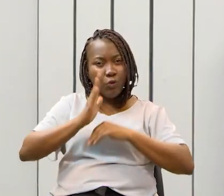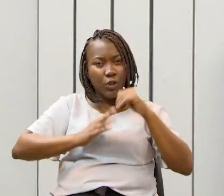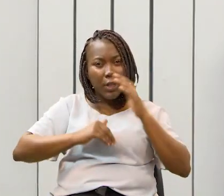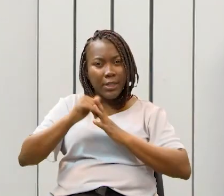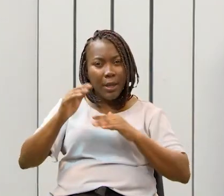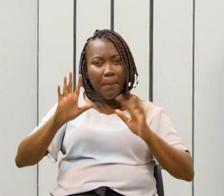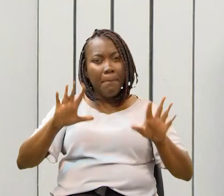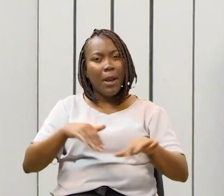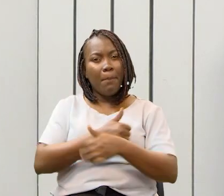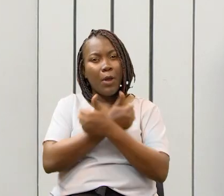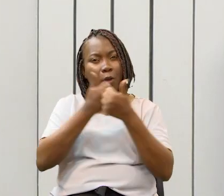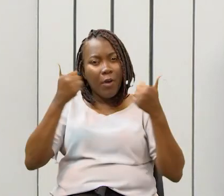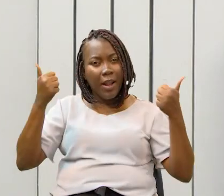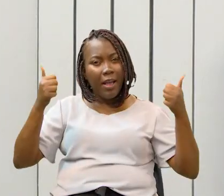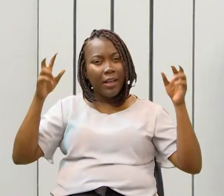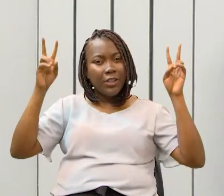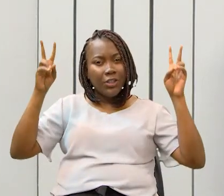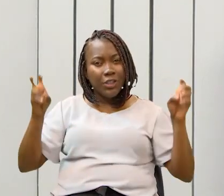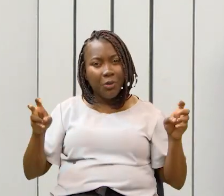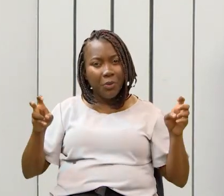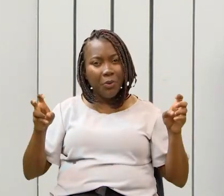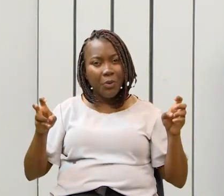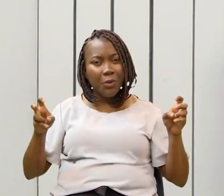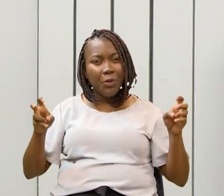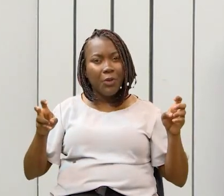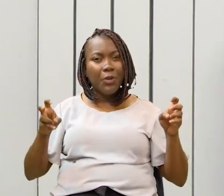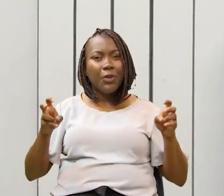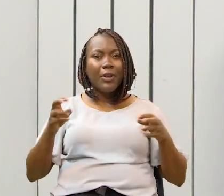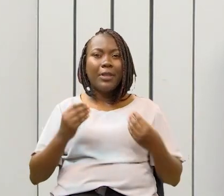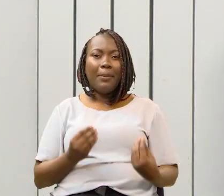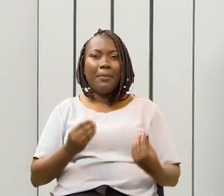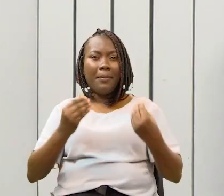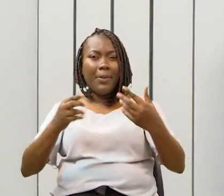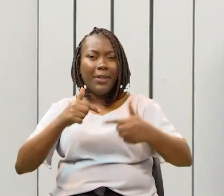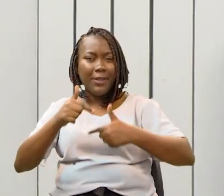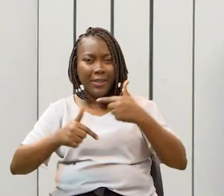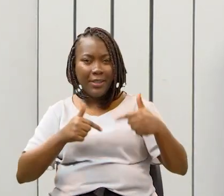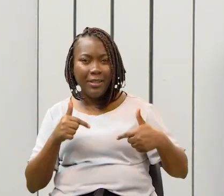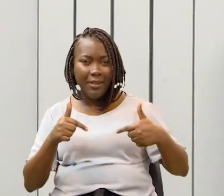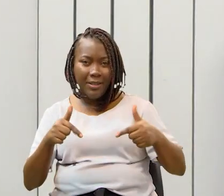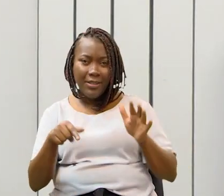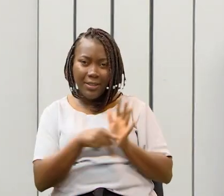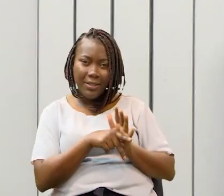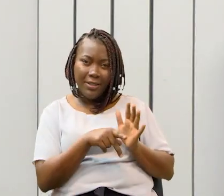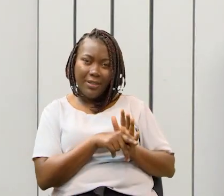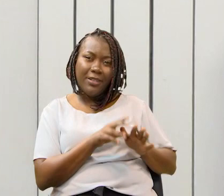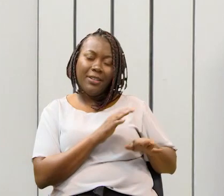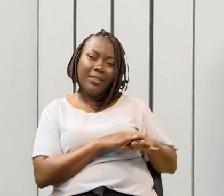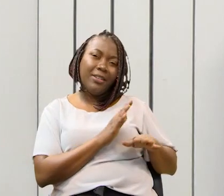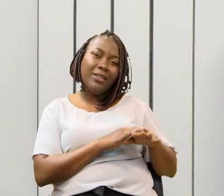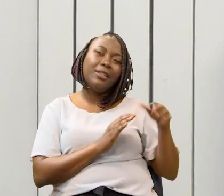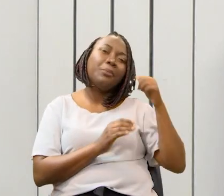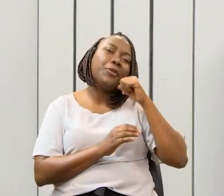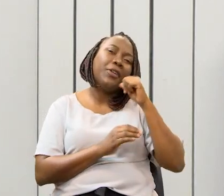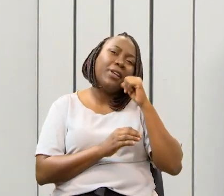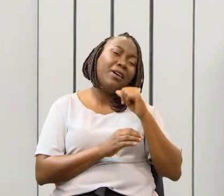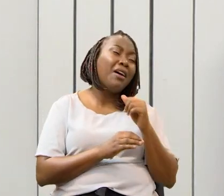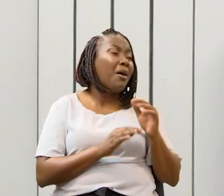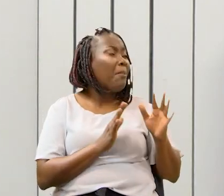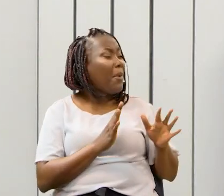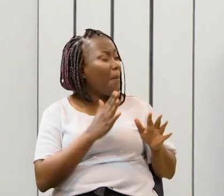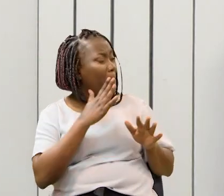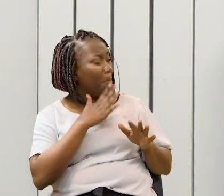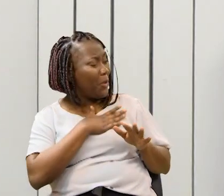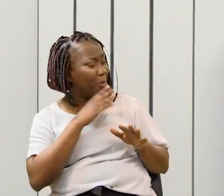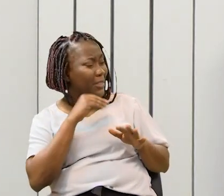né? Para melhorar aí a questão da prestação de serviço da mulher. Aí pode surgir aquela questão, poxa vida, mas vai